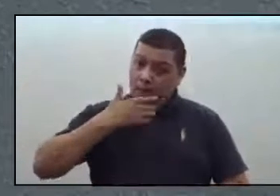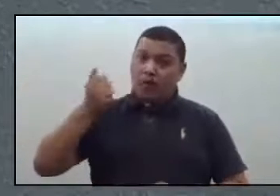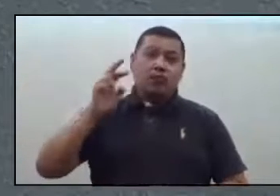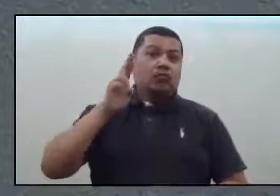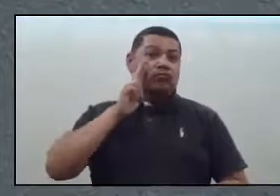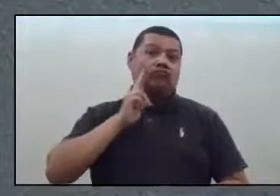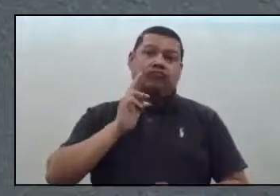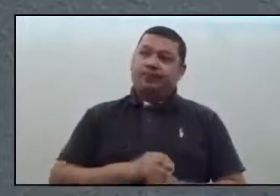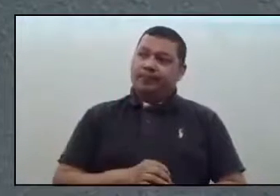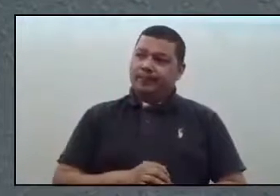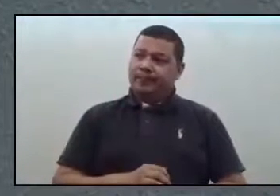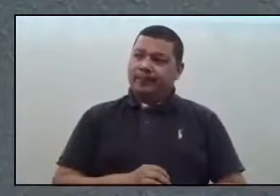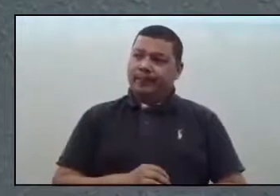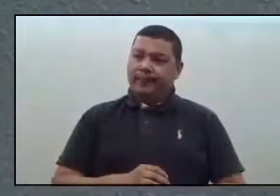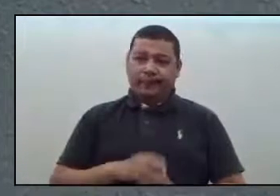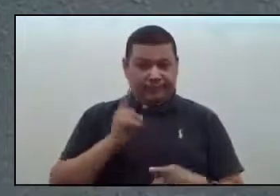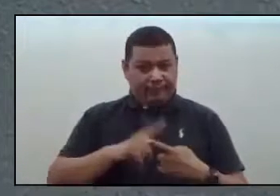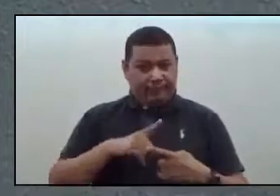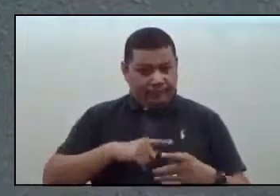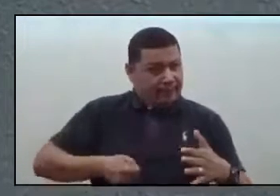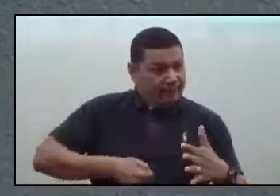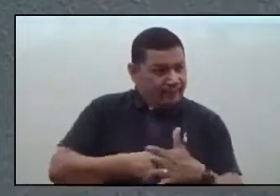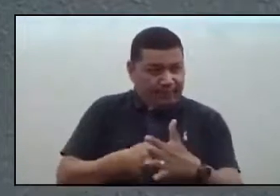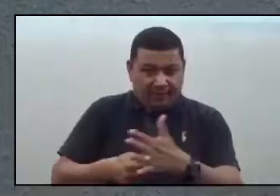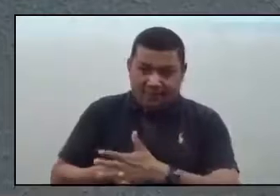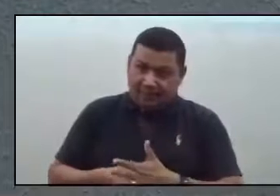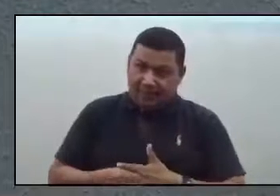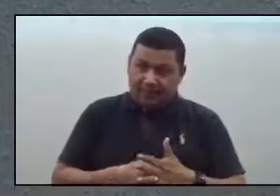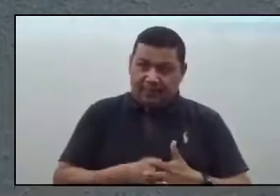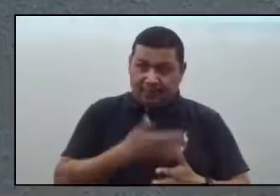pela promoção aí, pela dedicação dos atletas,